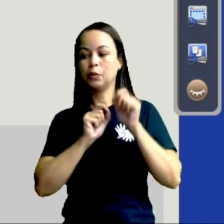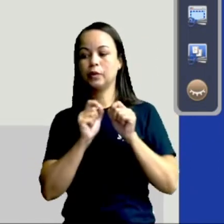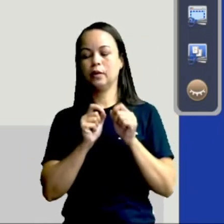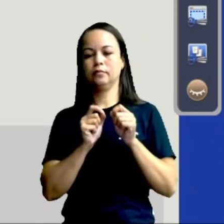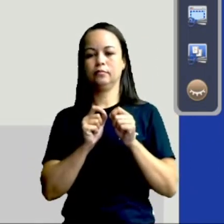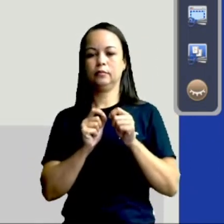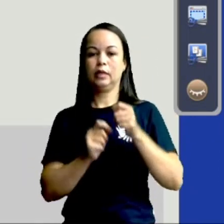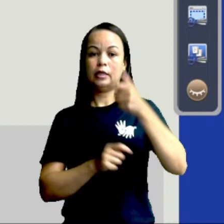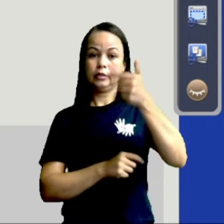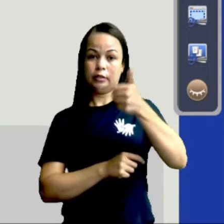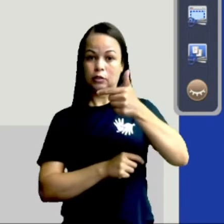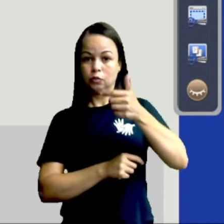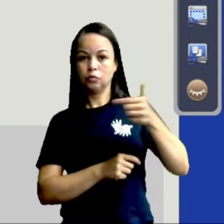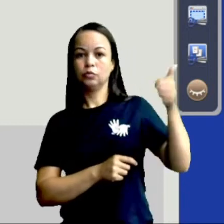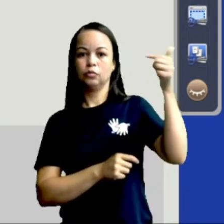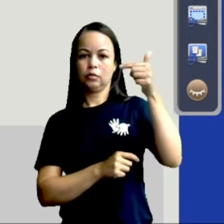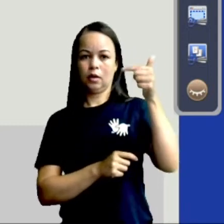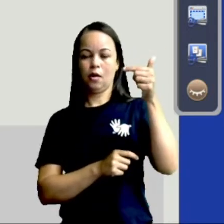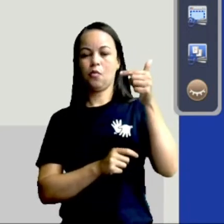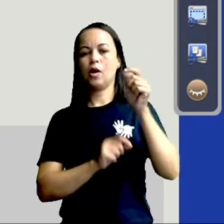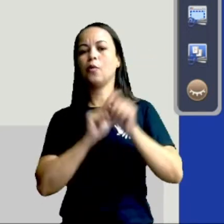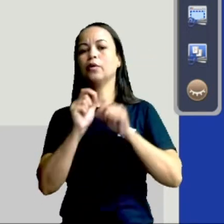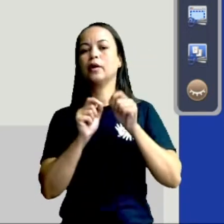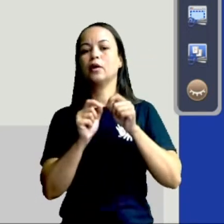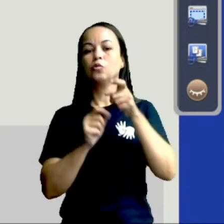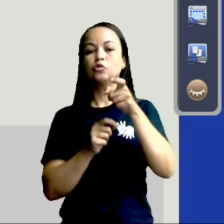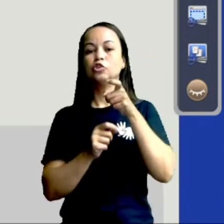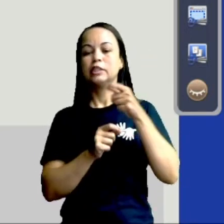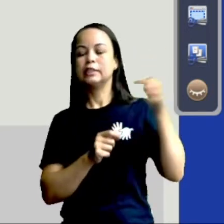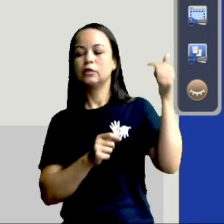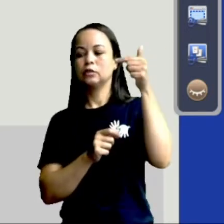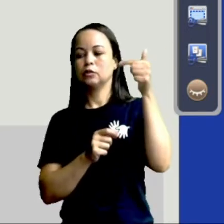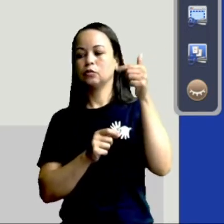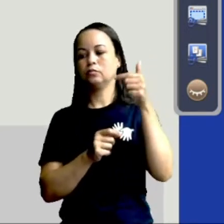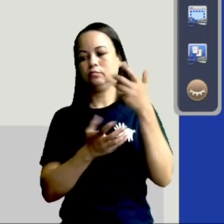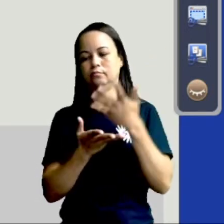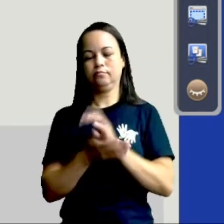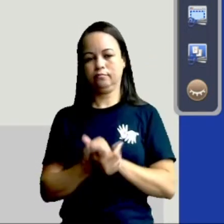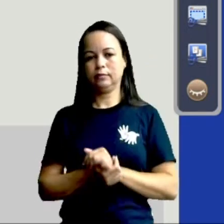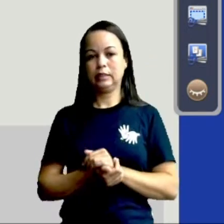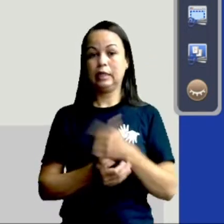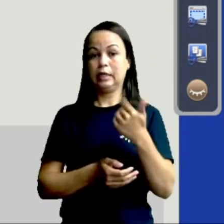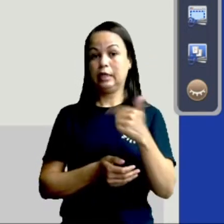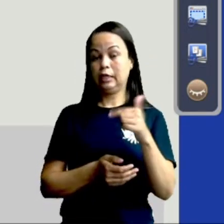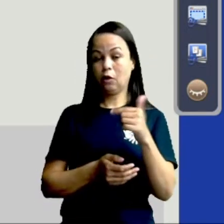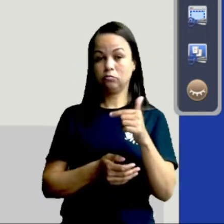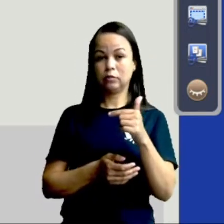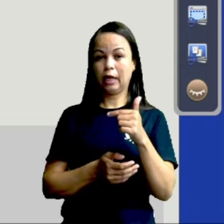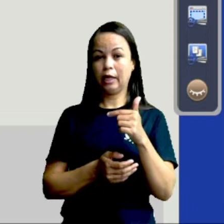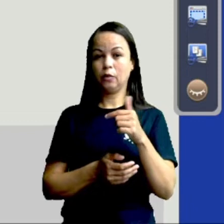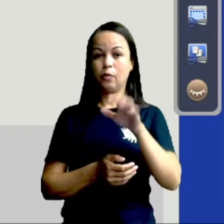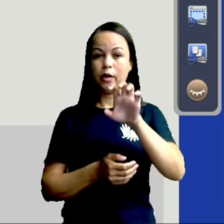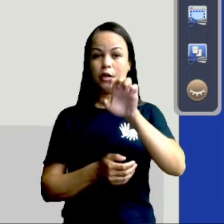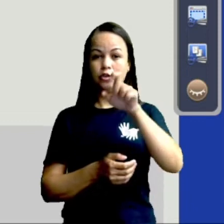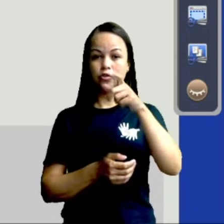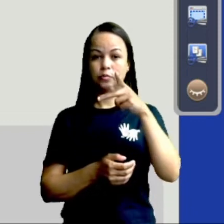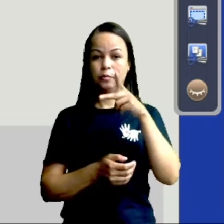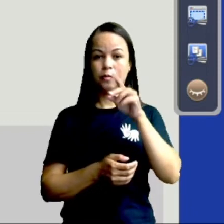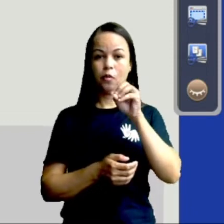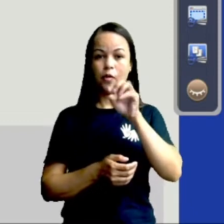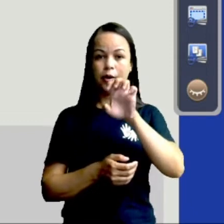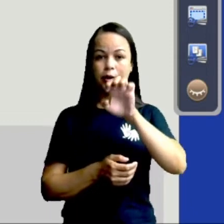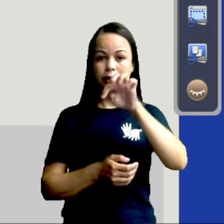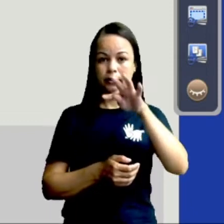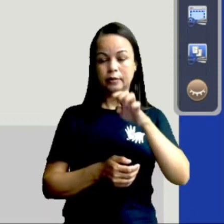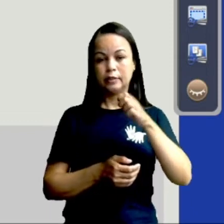segundo grau é a equação que aparece um x elevado ao quadrado e não tem nenhum expoente maior do que 2 na